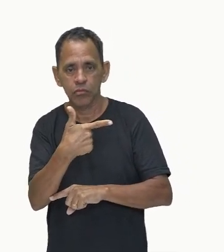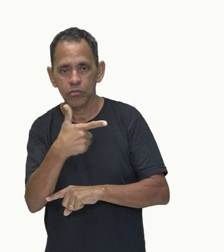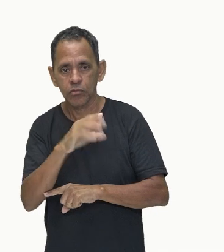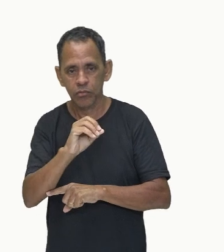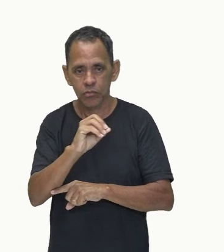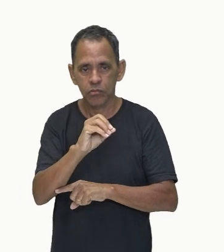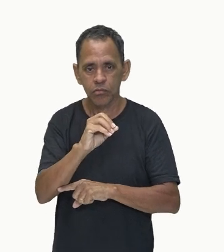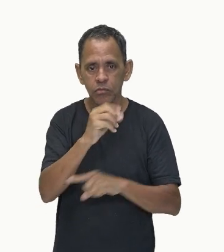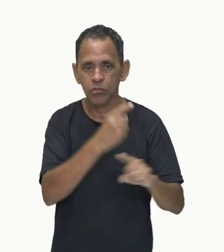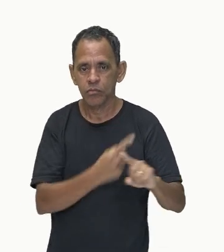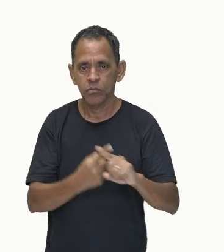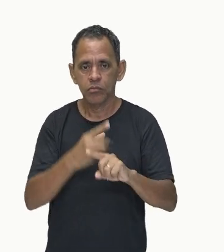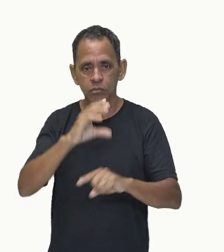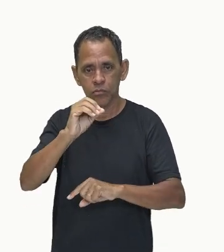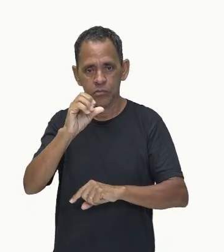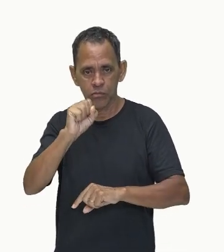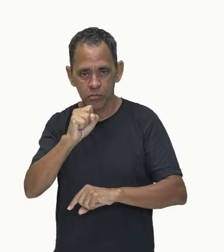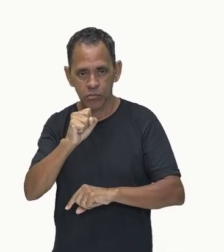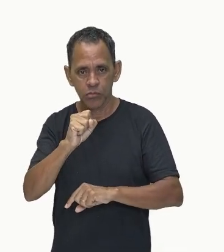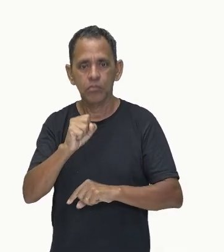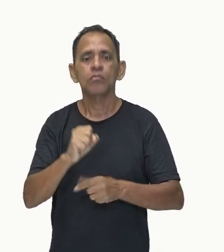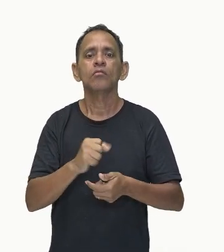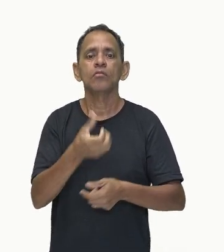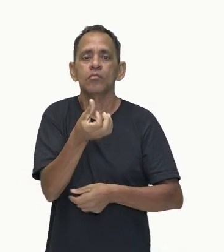vezes cosseno de 60.